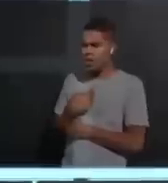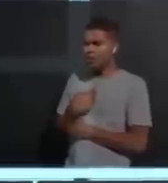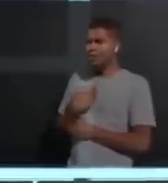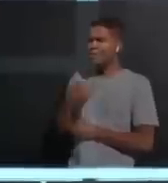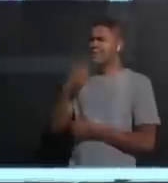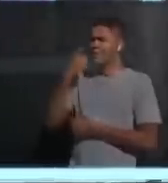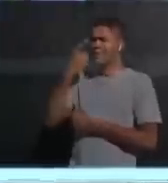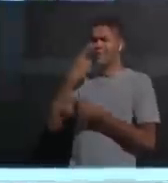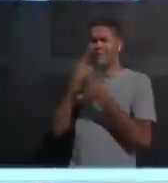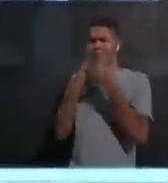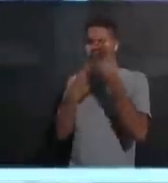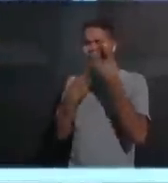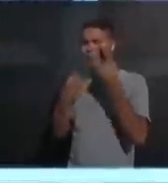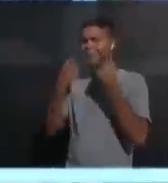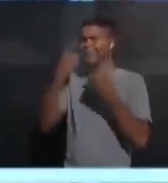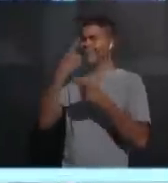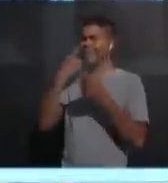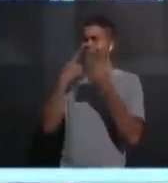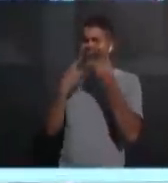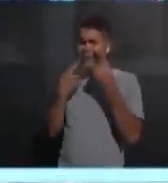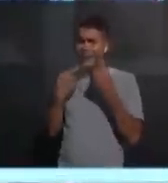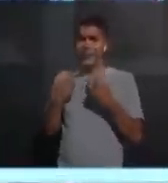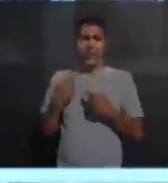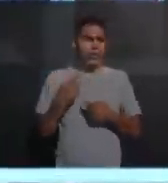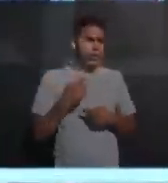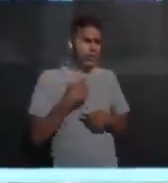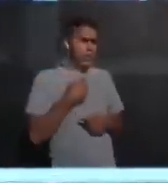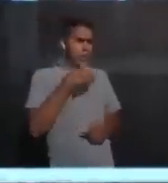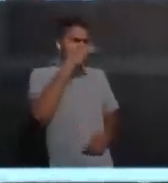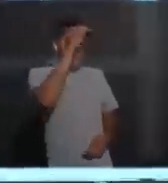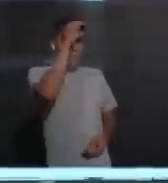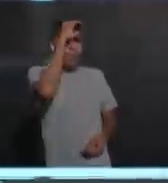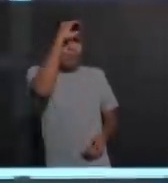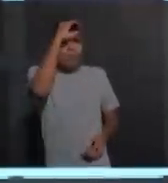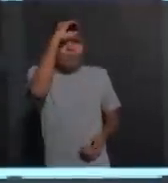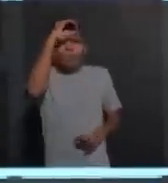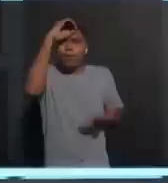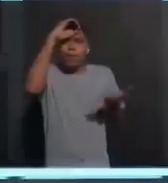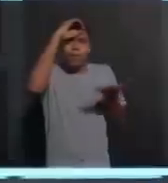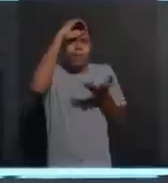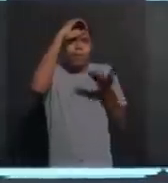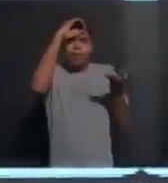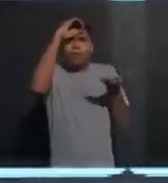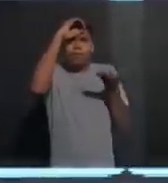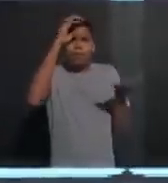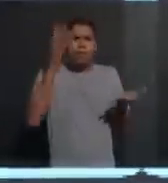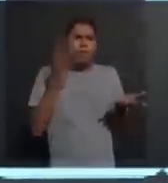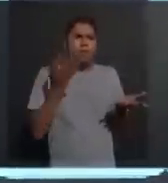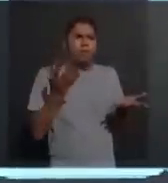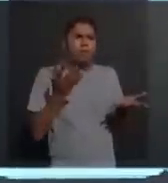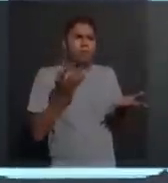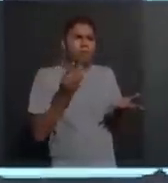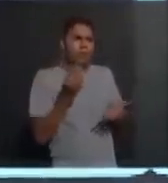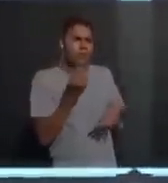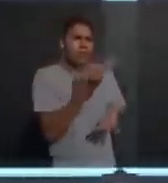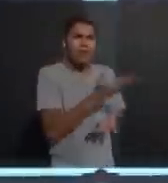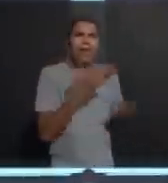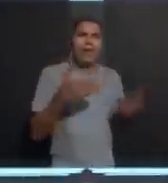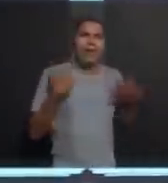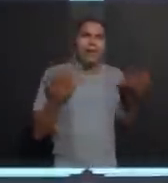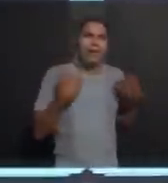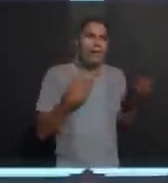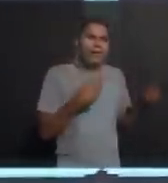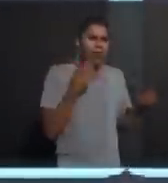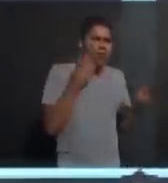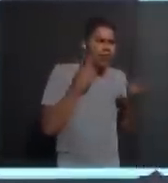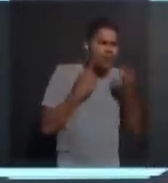boca chorar e ela ficou sem entender o que estava acontecendo quem eu queria trazer alegria essa não se